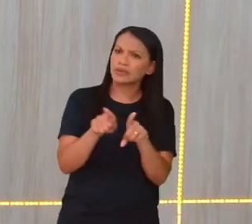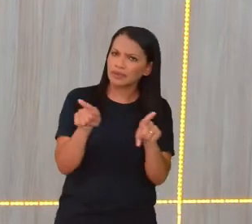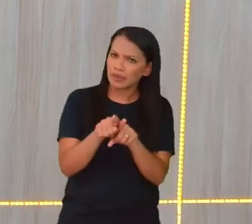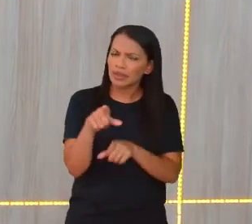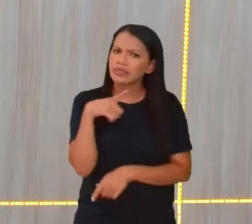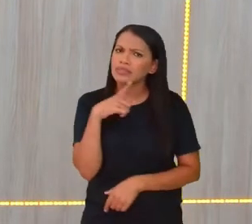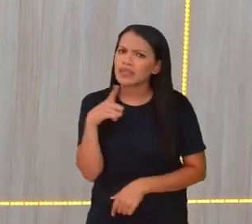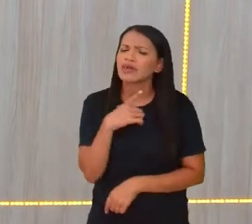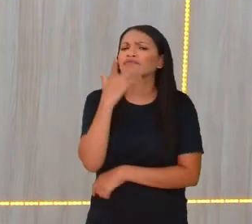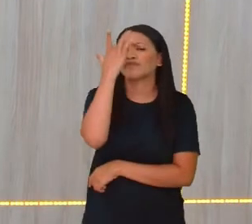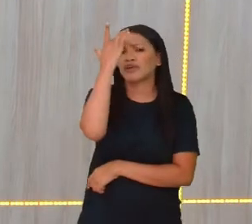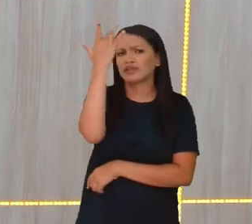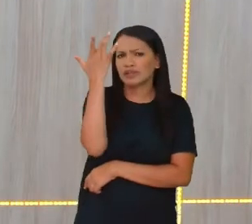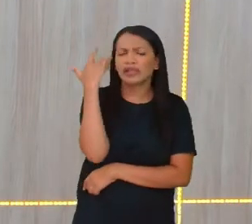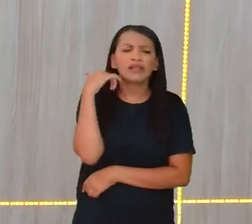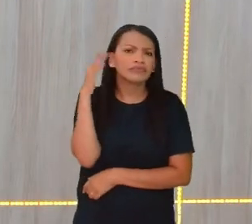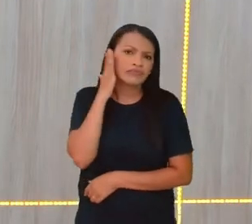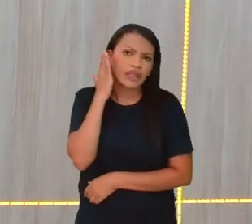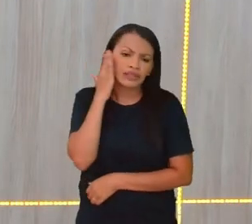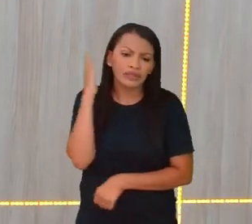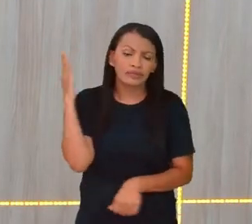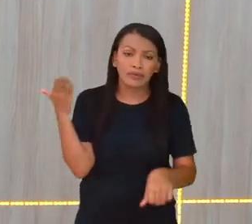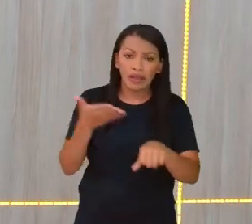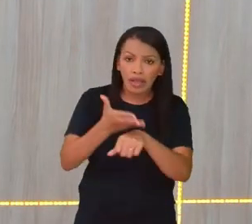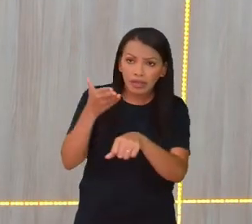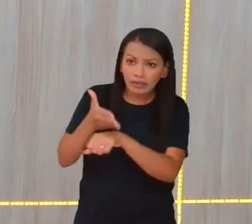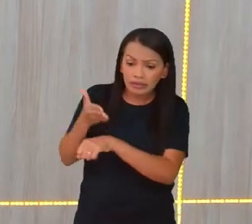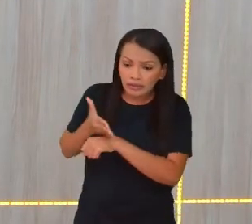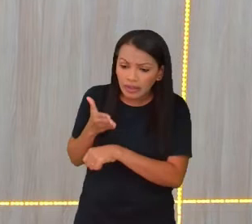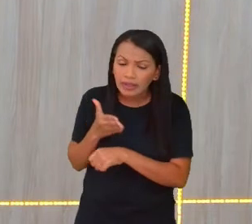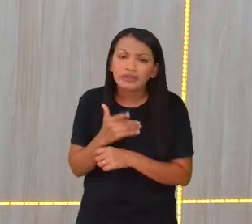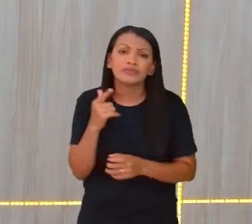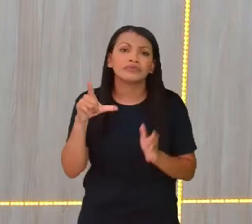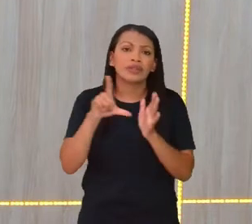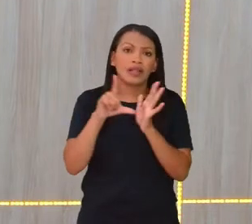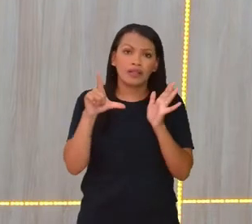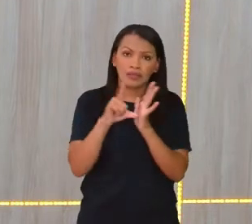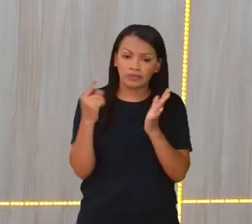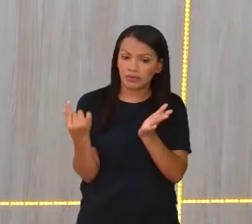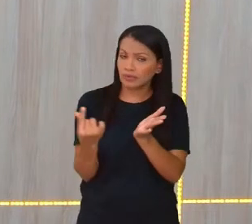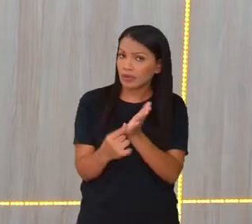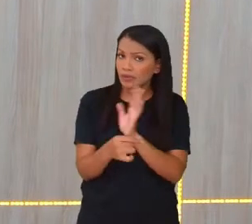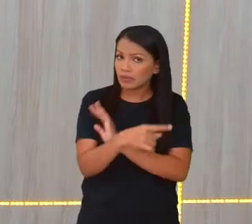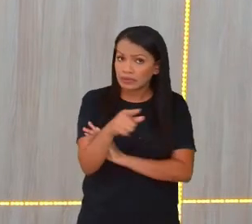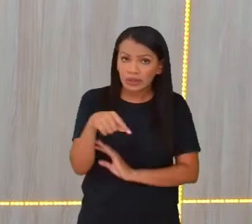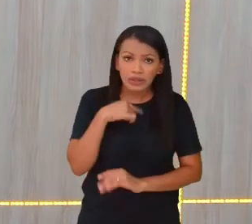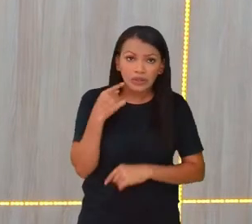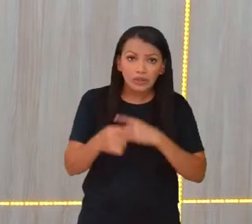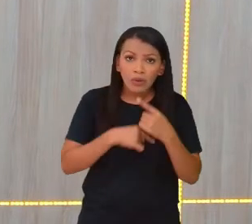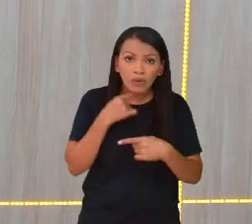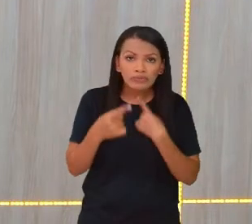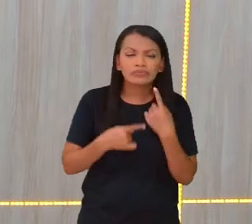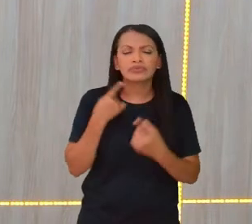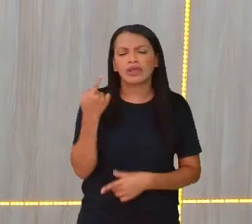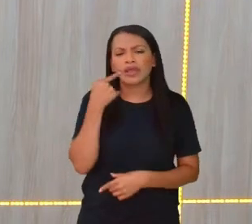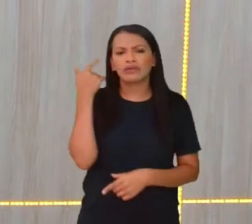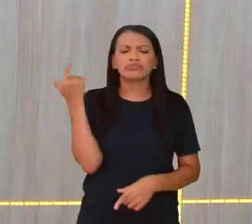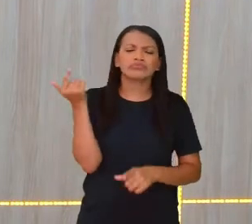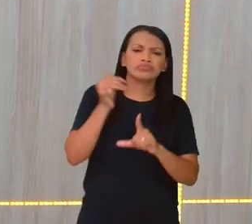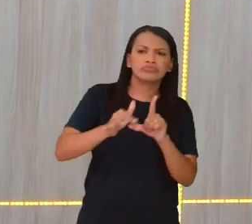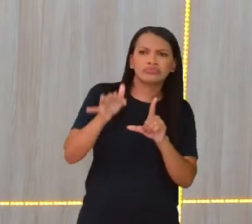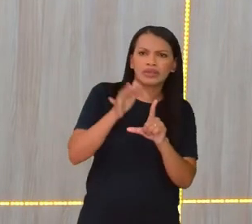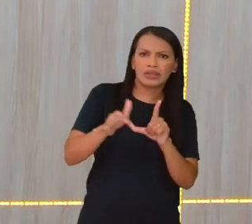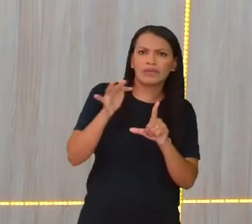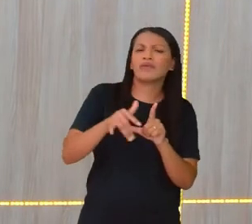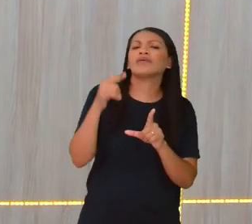essa facilidade aí de acesso na loja de aplicativos. Caso você não consiga acessar o QR Code, é só colocar